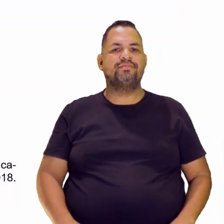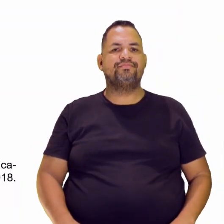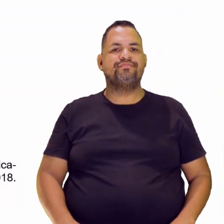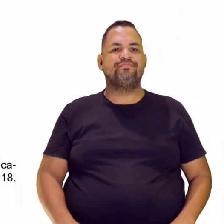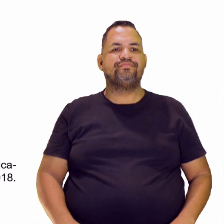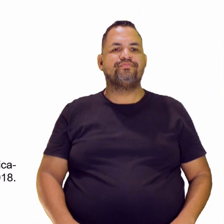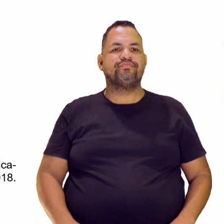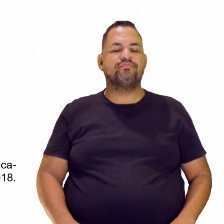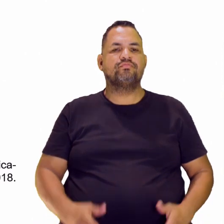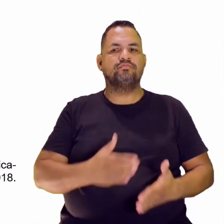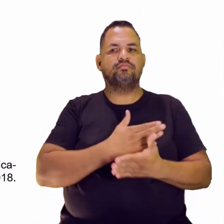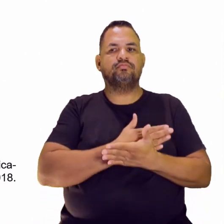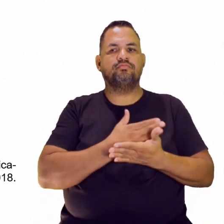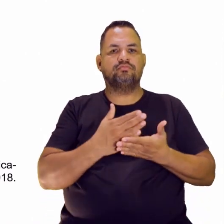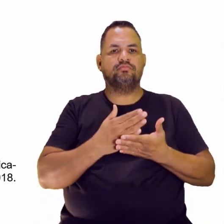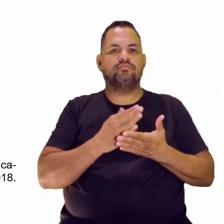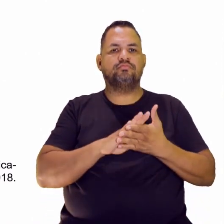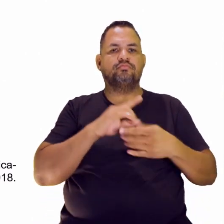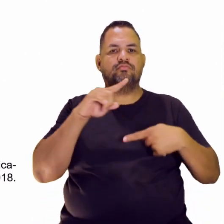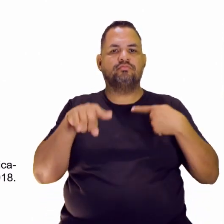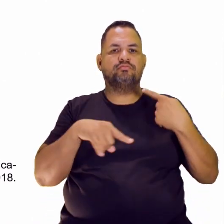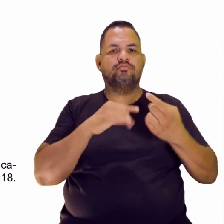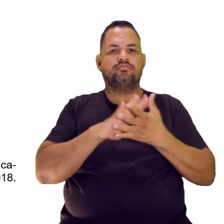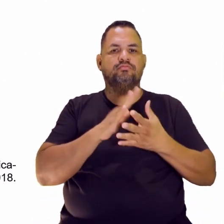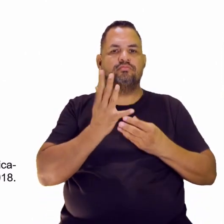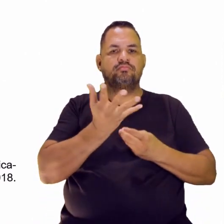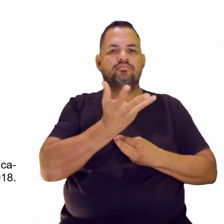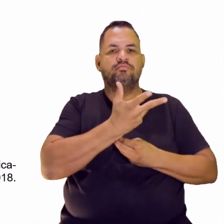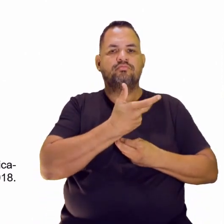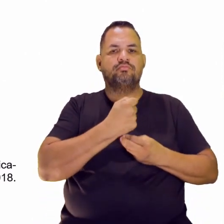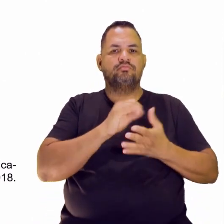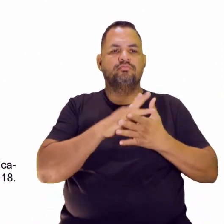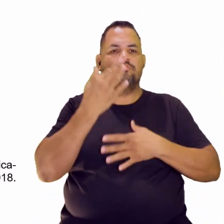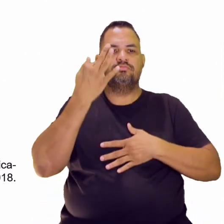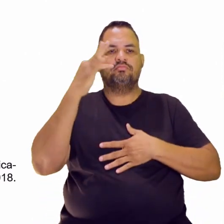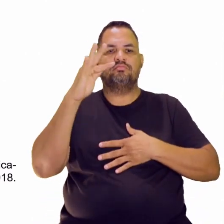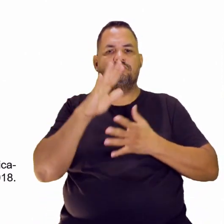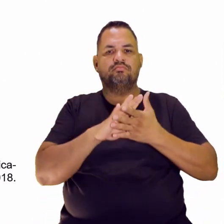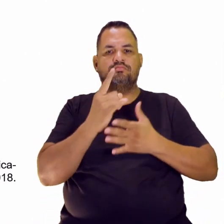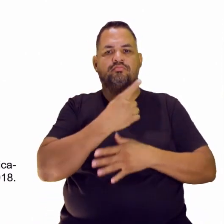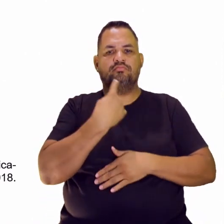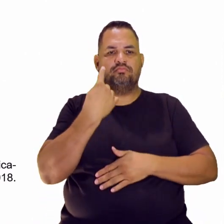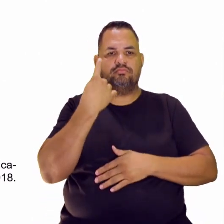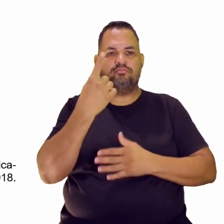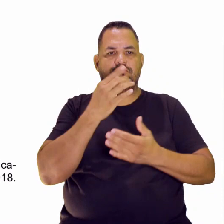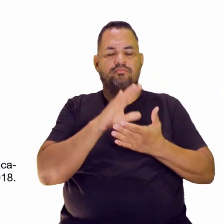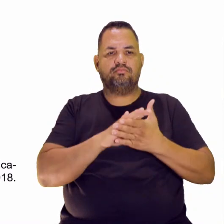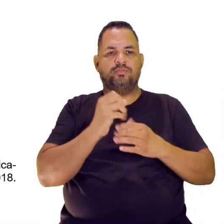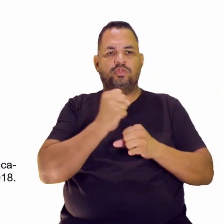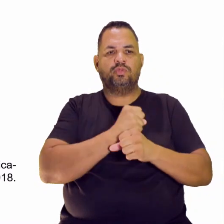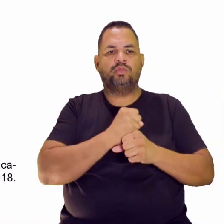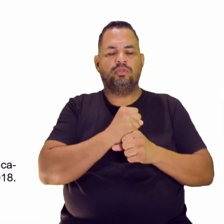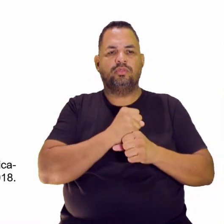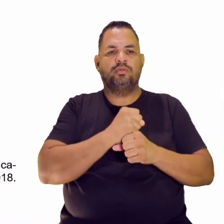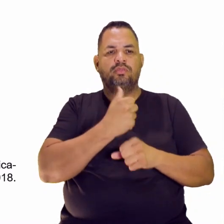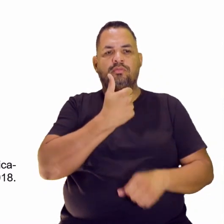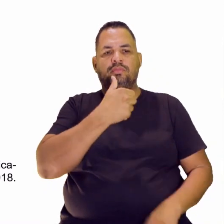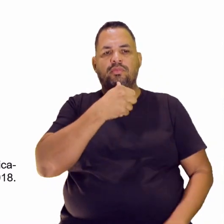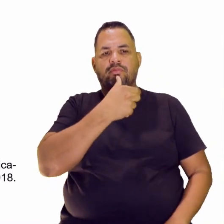Então, começando aqui pela missão artística francesa, e nós vemos que em 26 de março